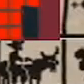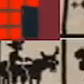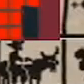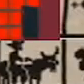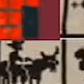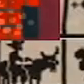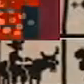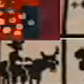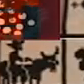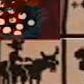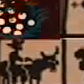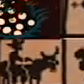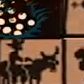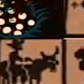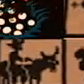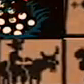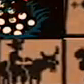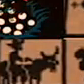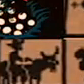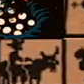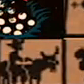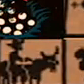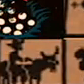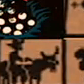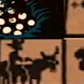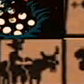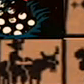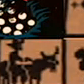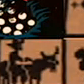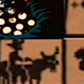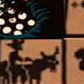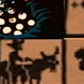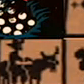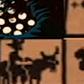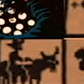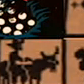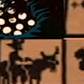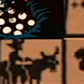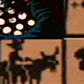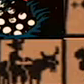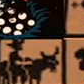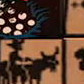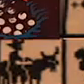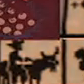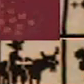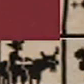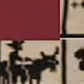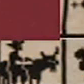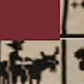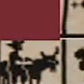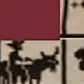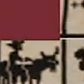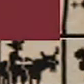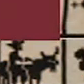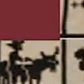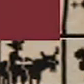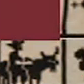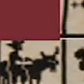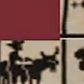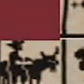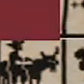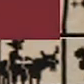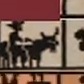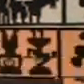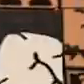mar. Mas ele nasce na areia, em noites de lindo luar. Passa a vida a nadar e tem